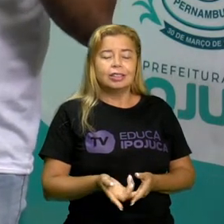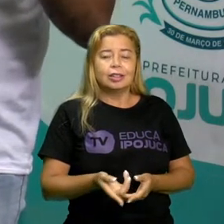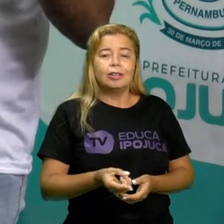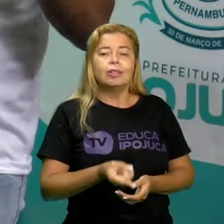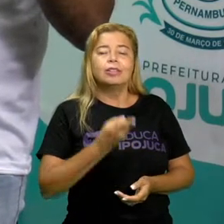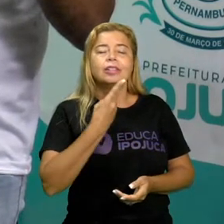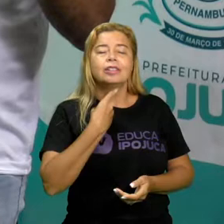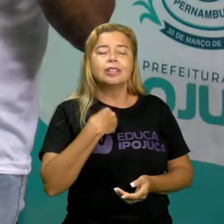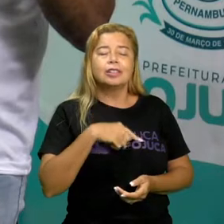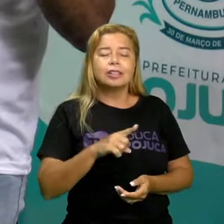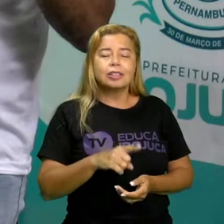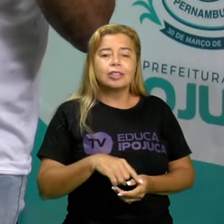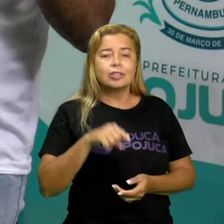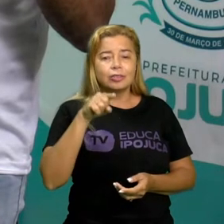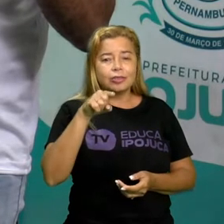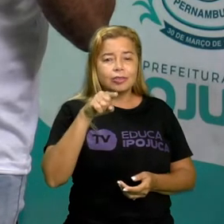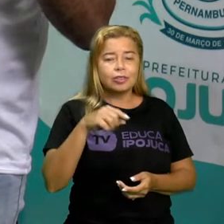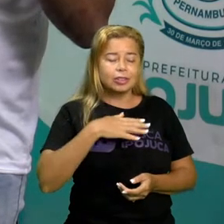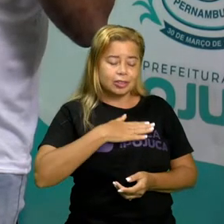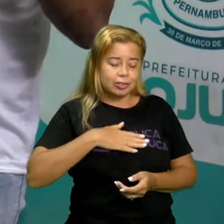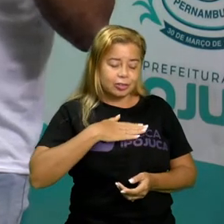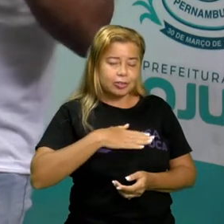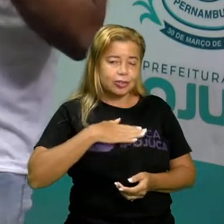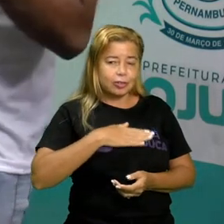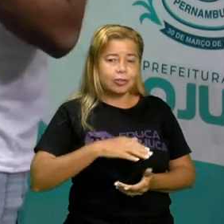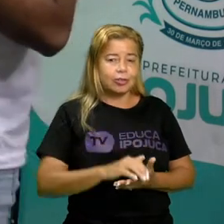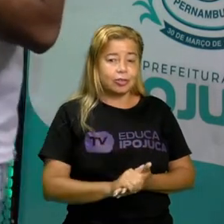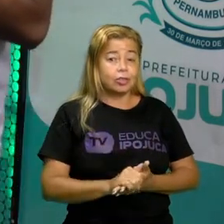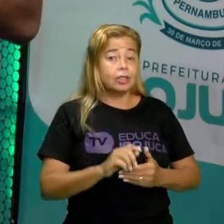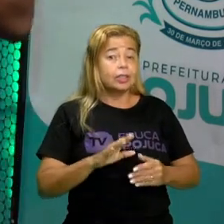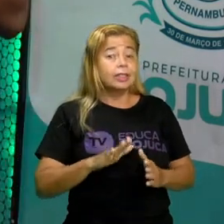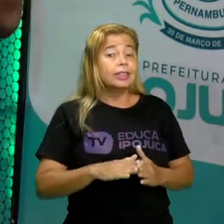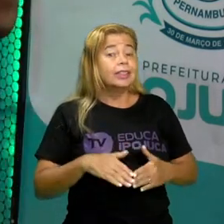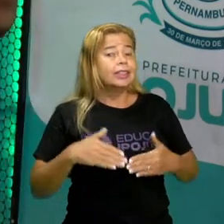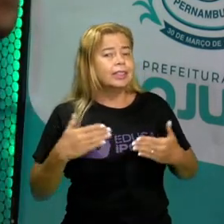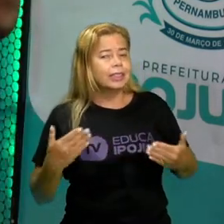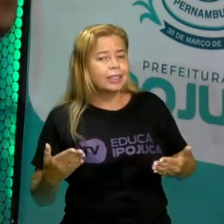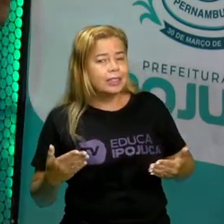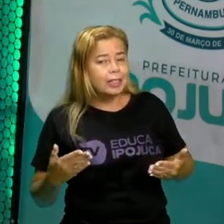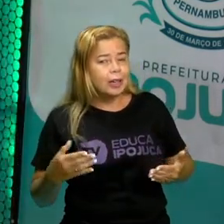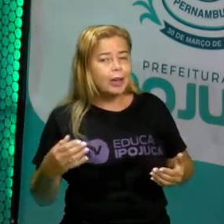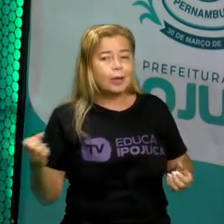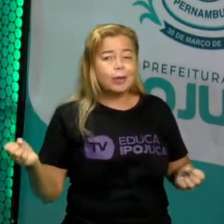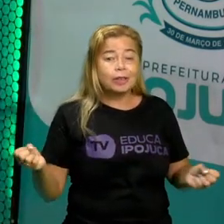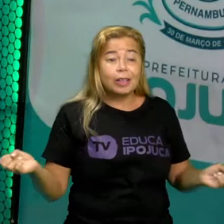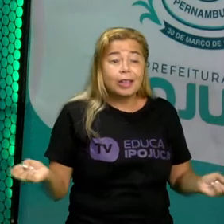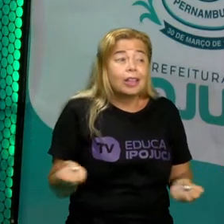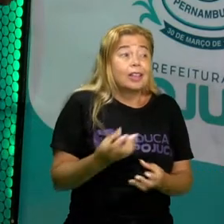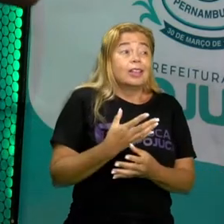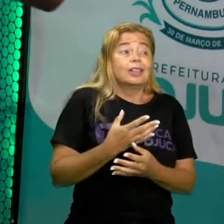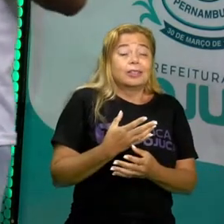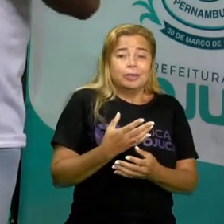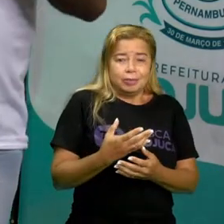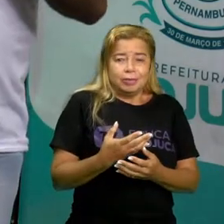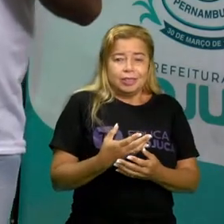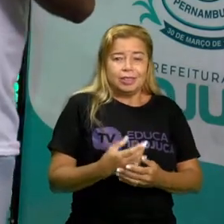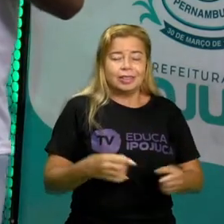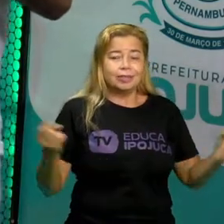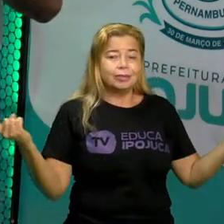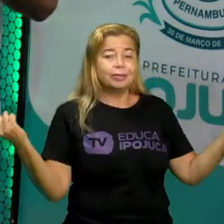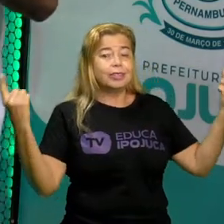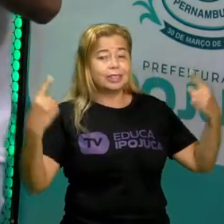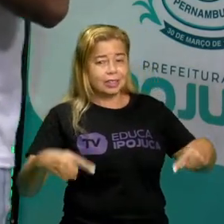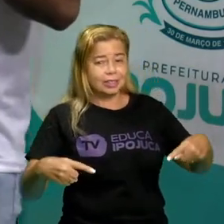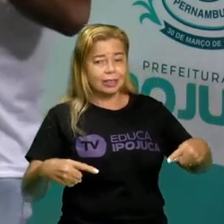gostado e eu tenho uma novidade para vocês. Toda semana nós teremos um challenge, um desafio.